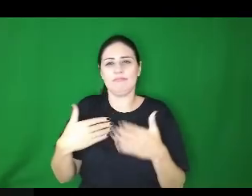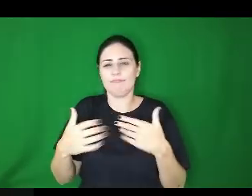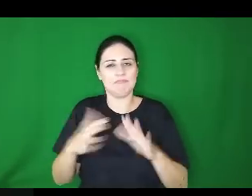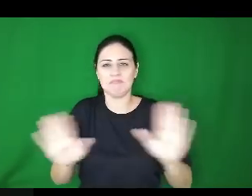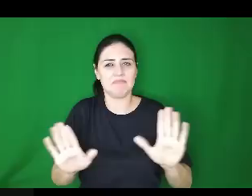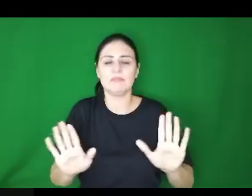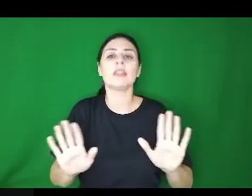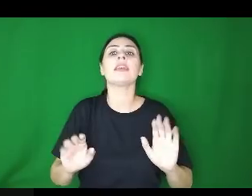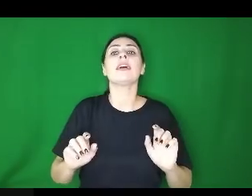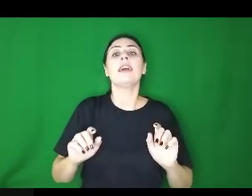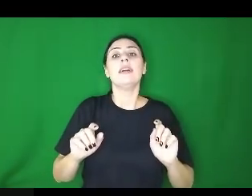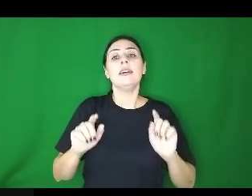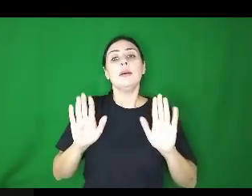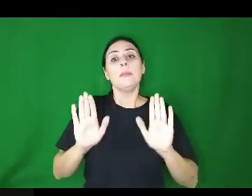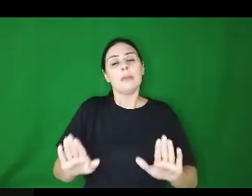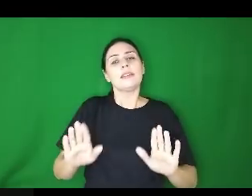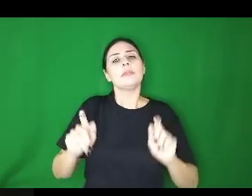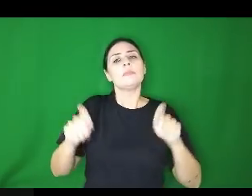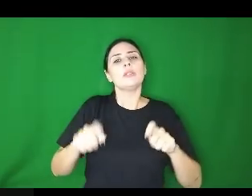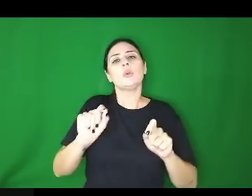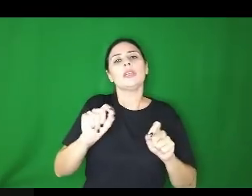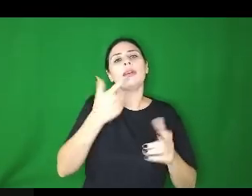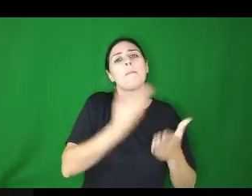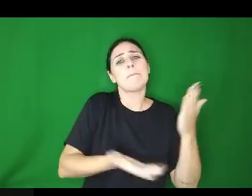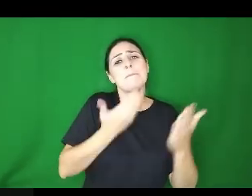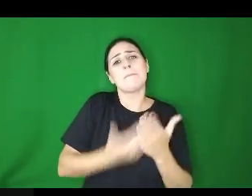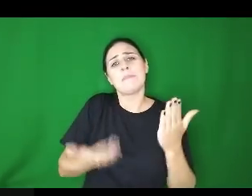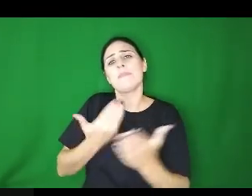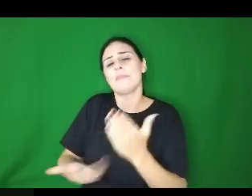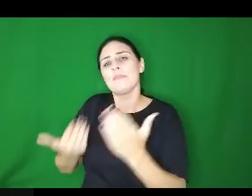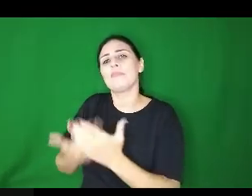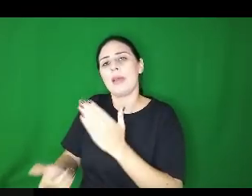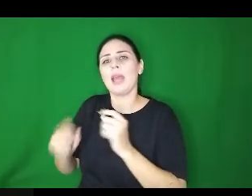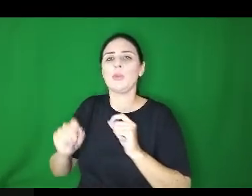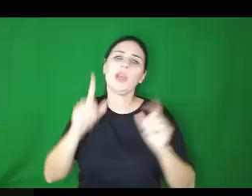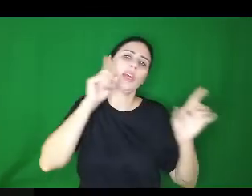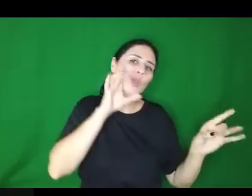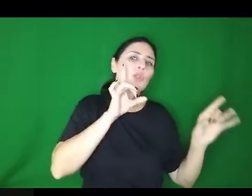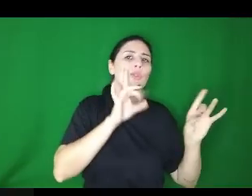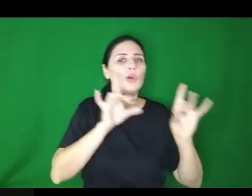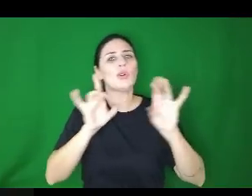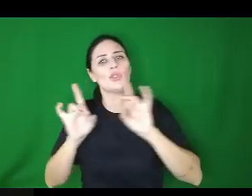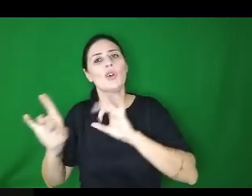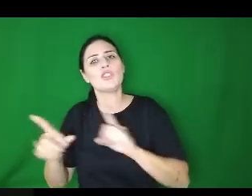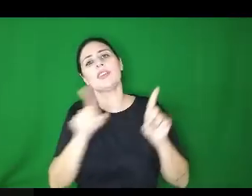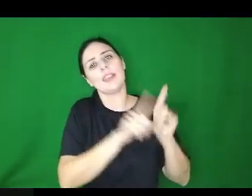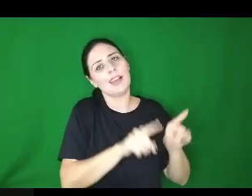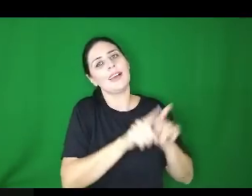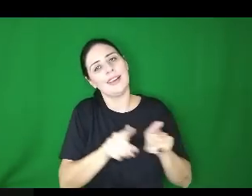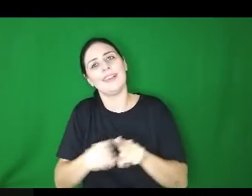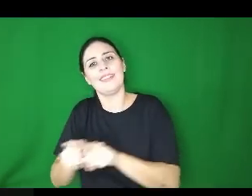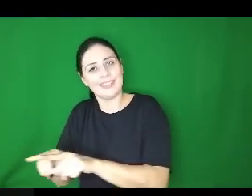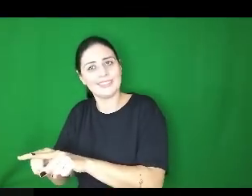as propriedades do sistema e progressivamente aprender e automatizar suas convenções. Ou seja, o